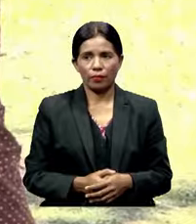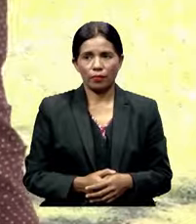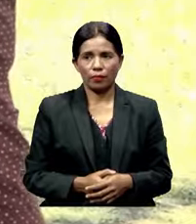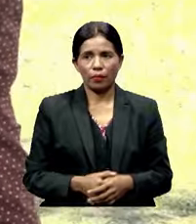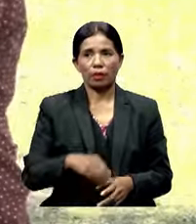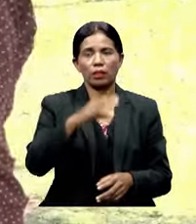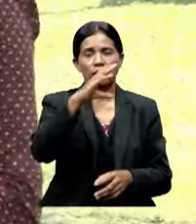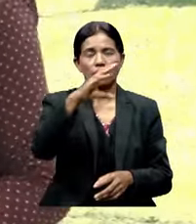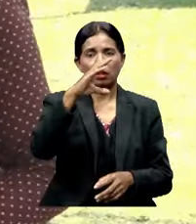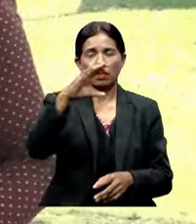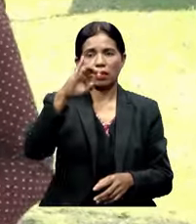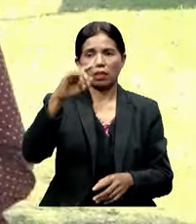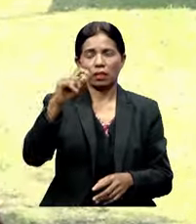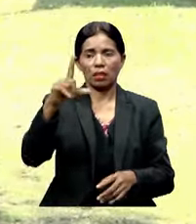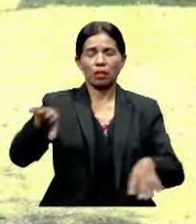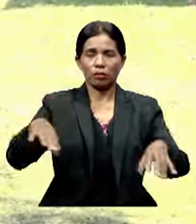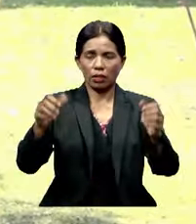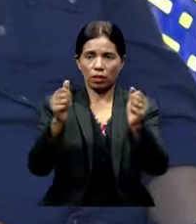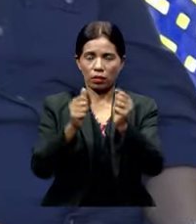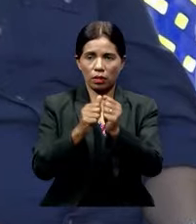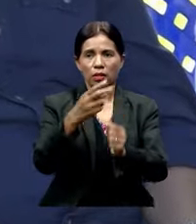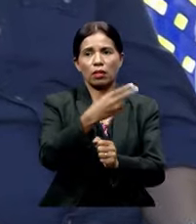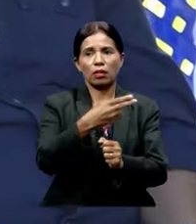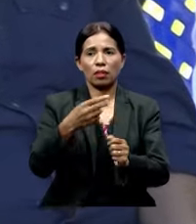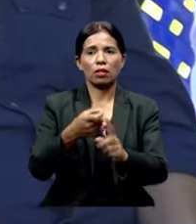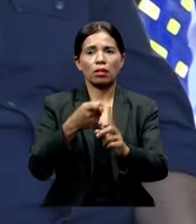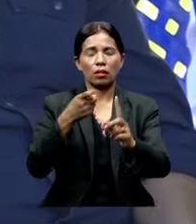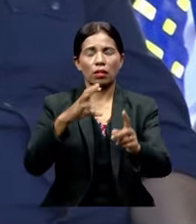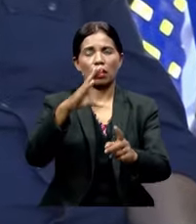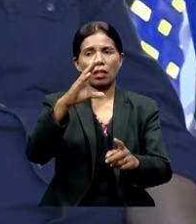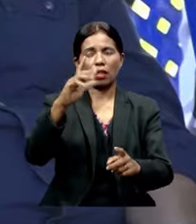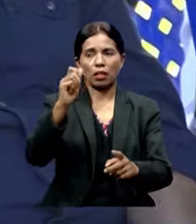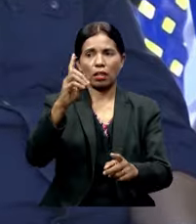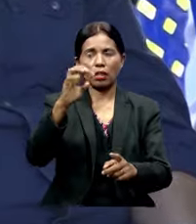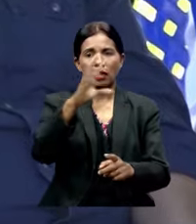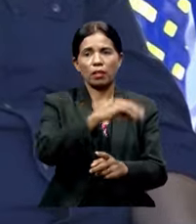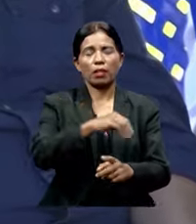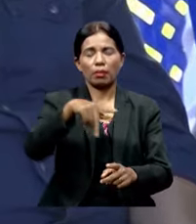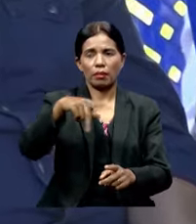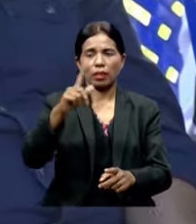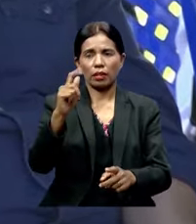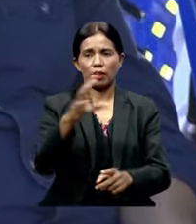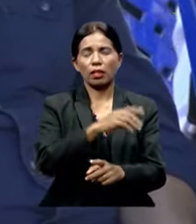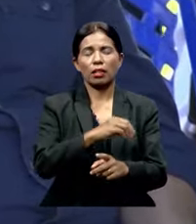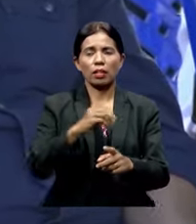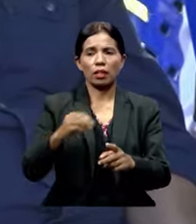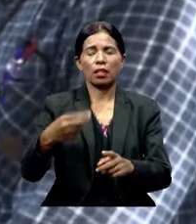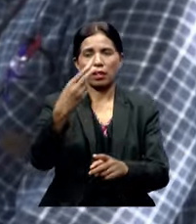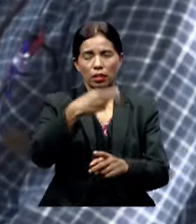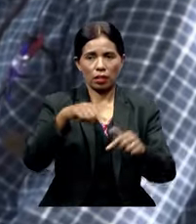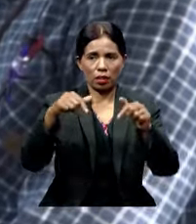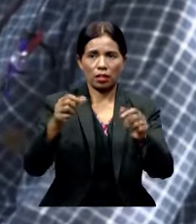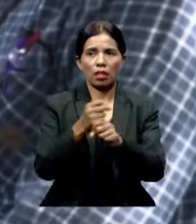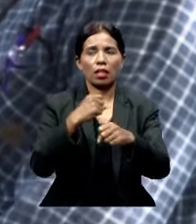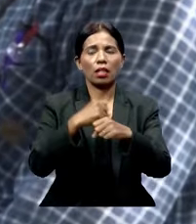Câmara Comércio e Indústria Timor-Leste, Serviço Amutuco Kading Indonésia, Liusi Kading Manggarai Barat, no PT Petrosida Gresik, Kintane,